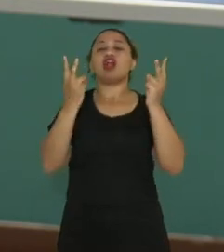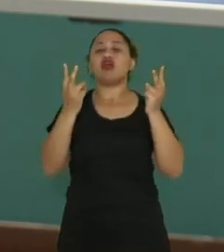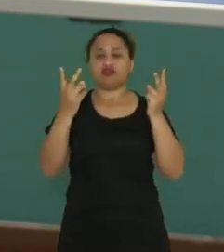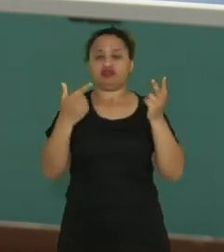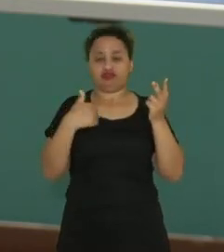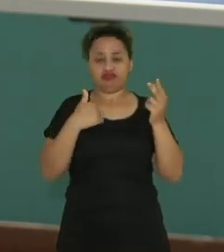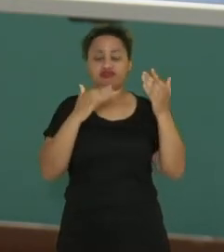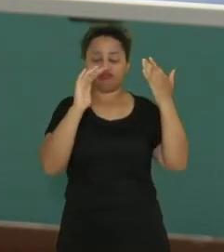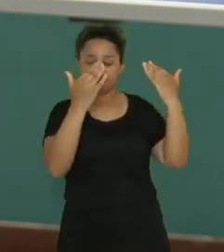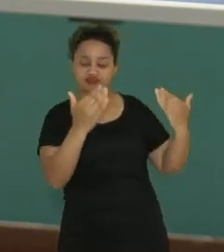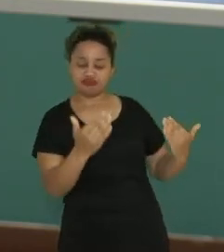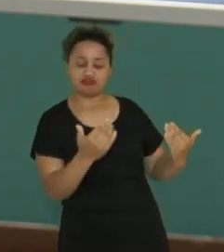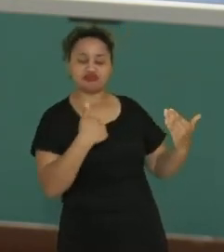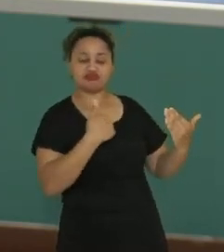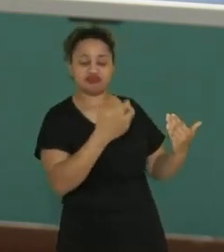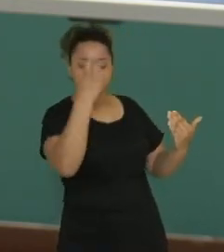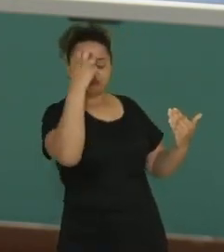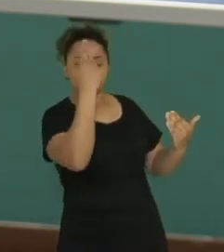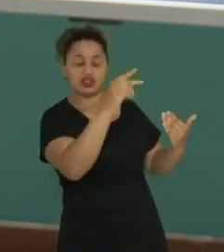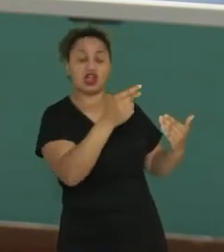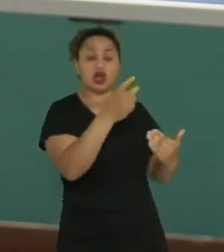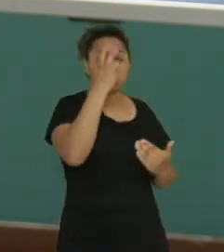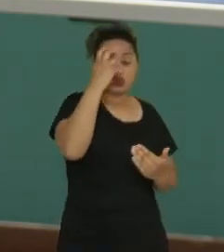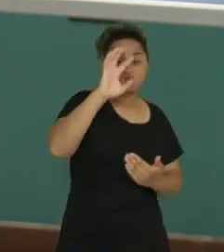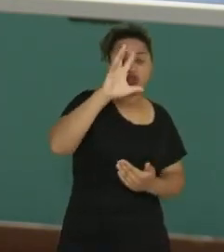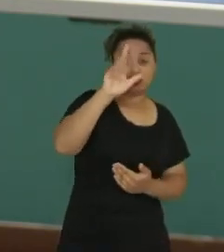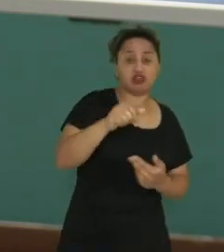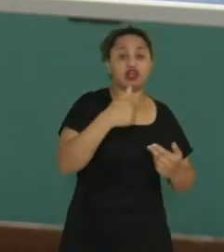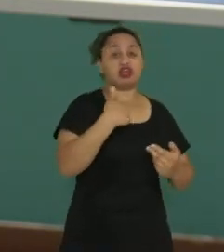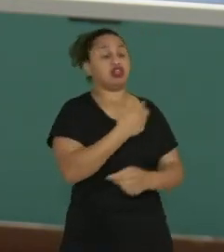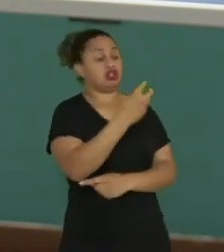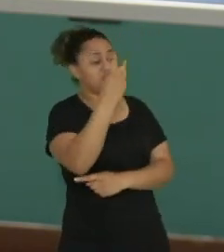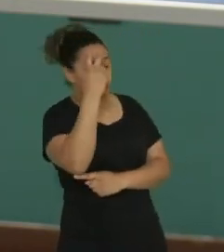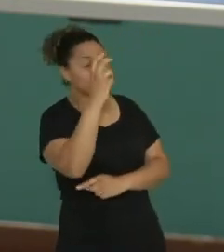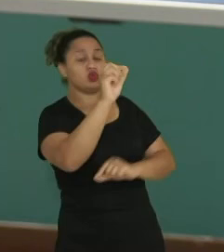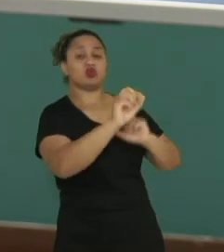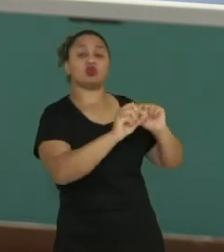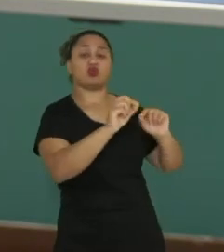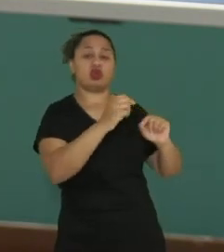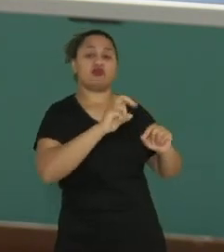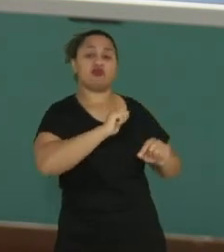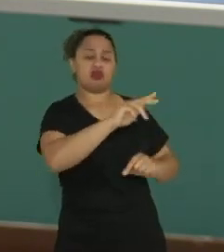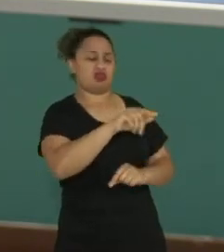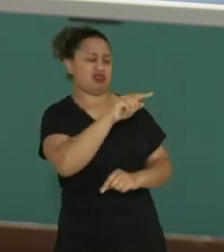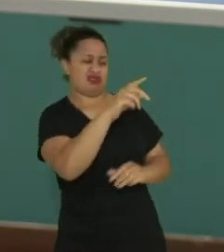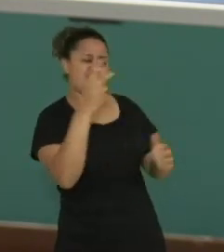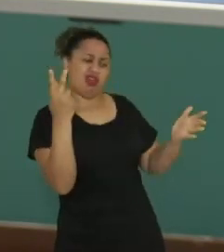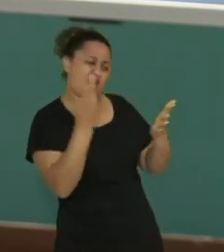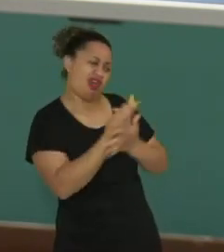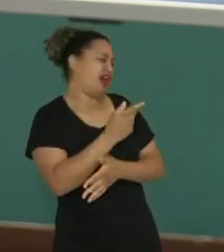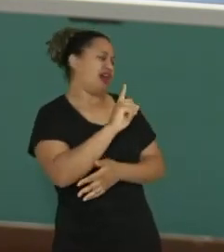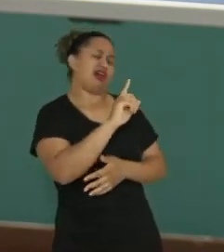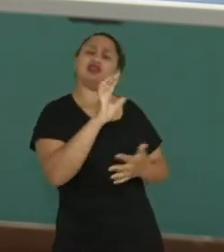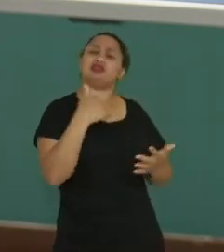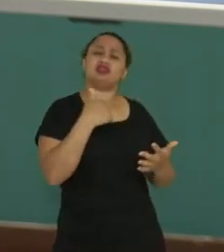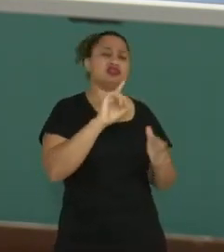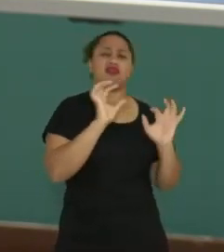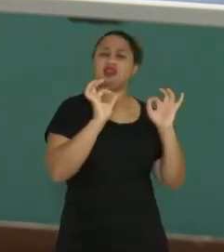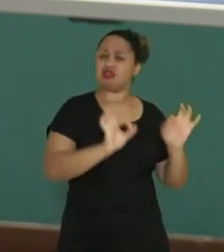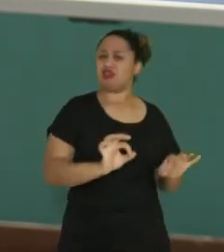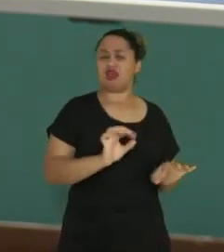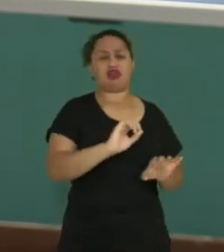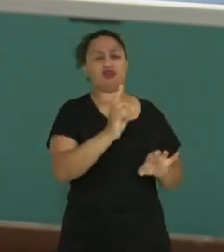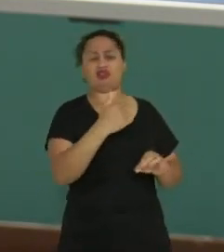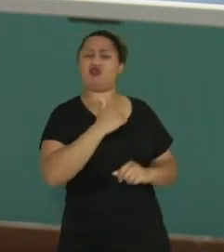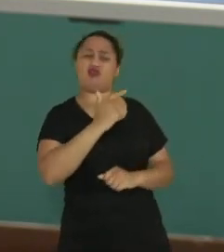a cultura do outro, a cultura africana, a cultura portuguesa, a cultura imigrante, a gente fala, nossa, isso está errado, isso não é correto, né? Meu Deus, que